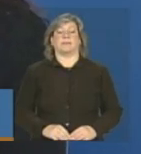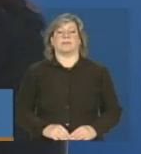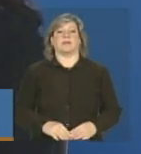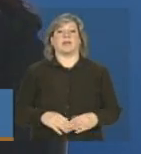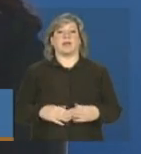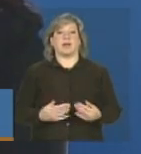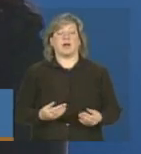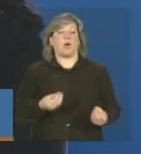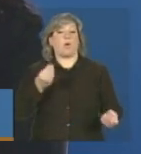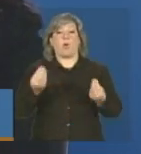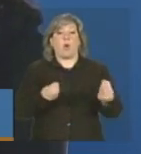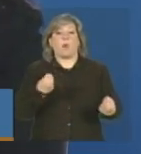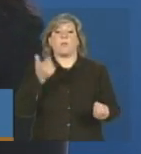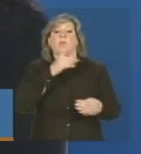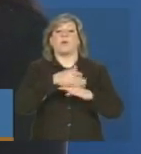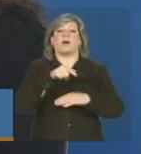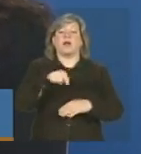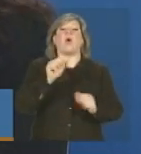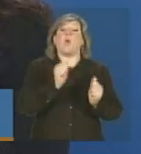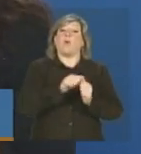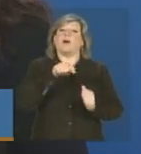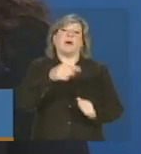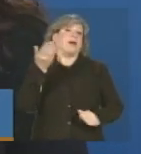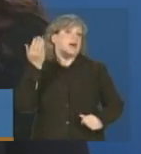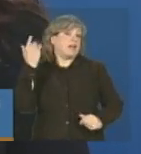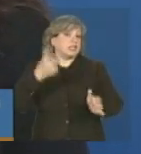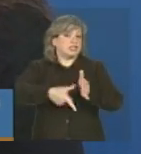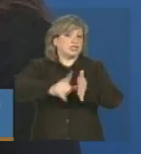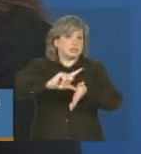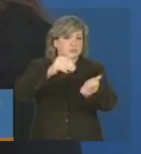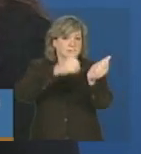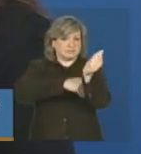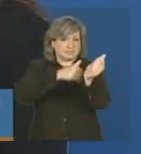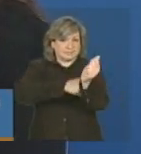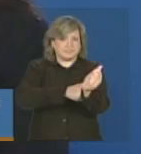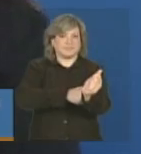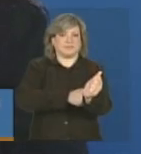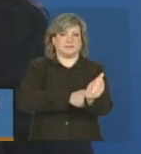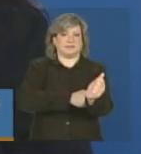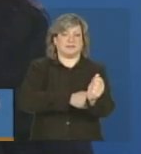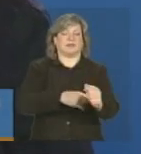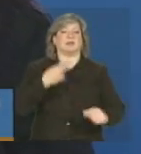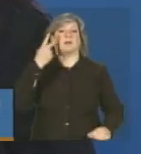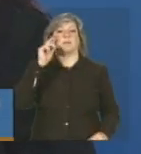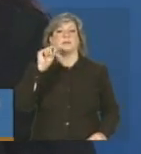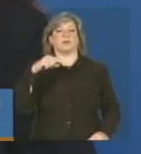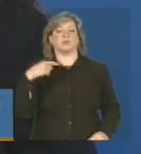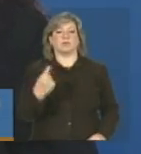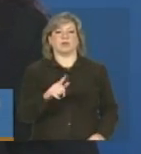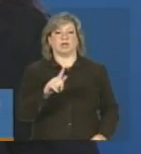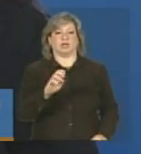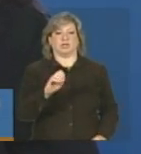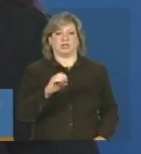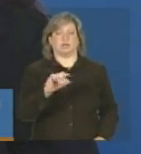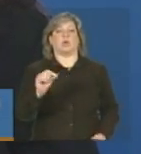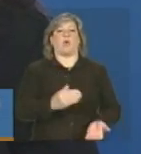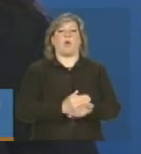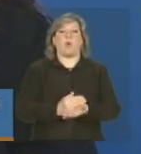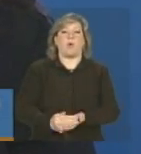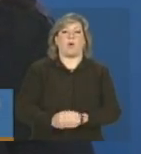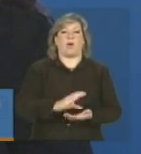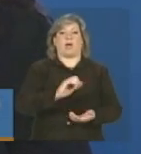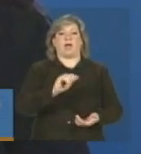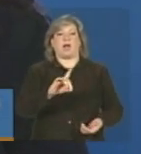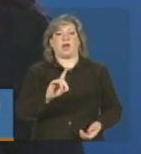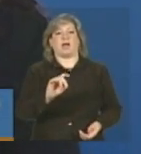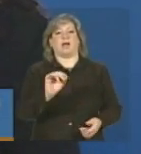e como acessar o CAD SUAS? Com aquela senha antiga, aquela senha que para a gestão começava com CAD,